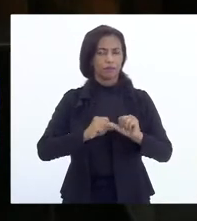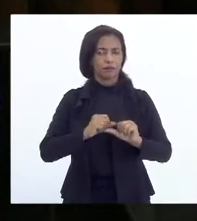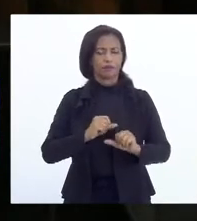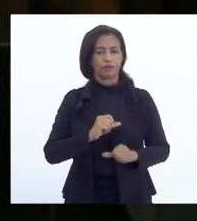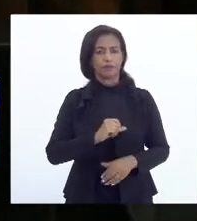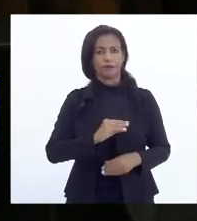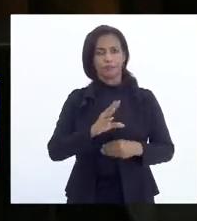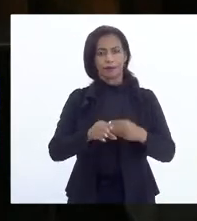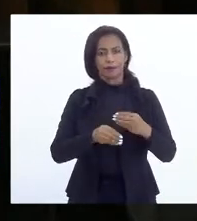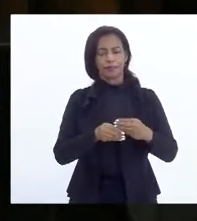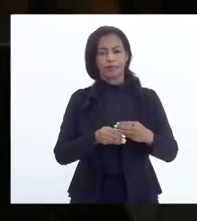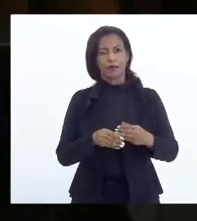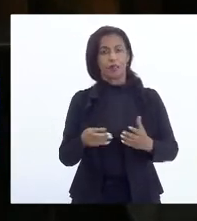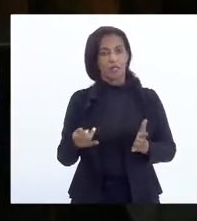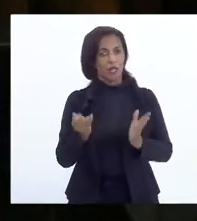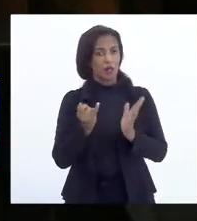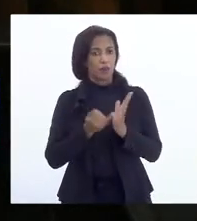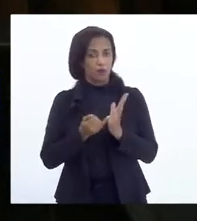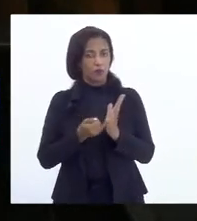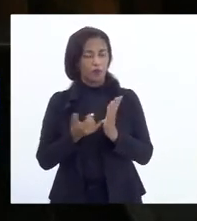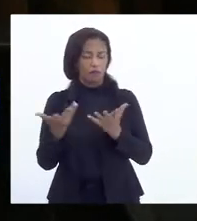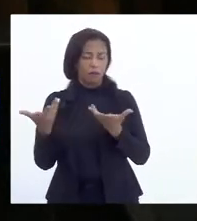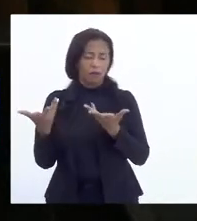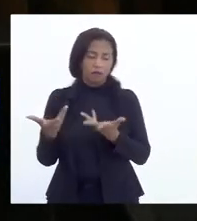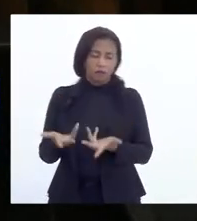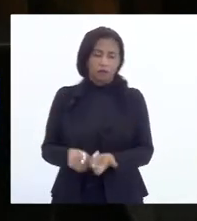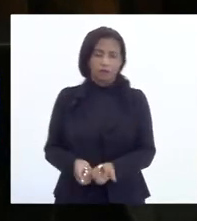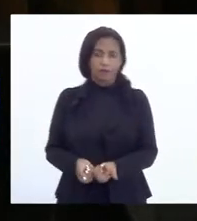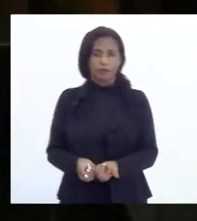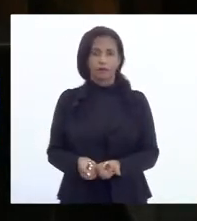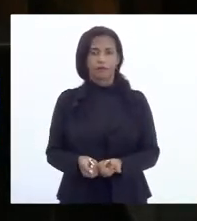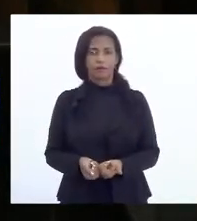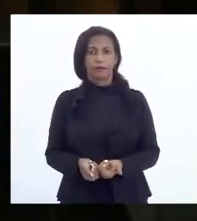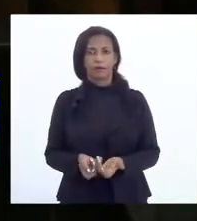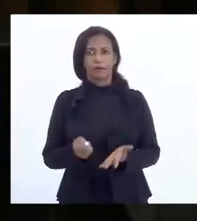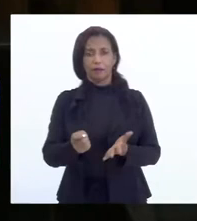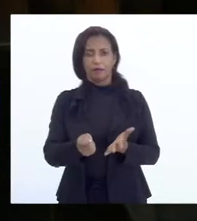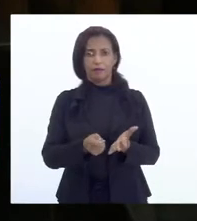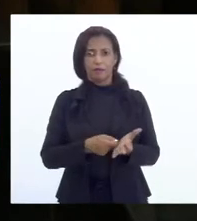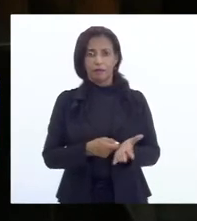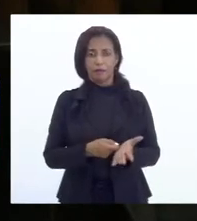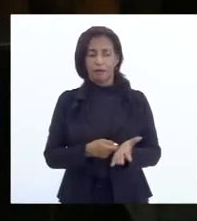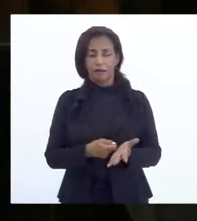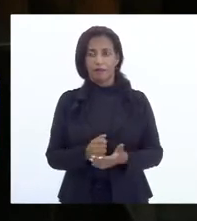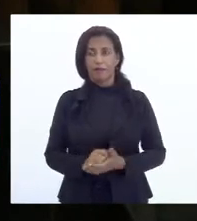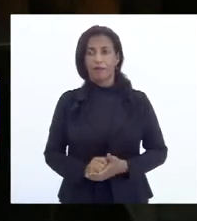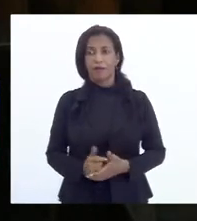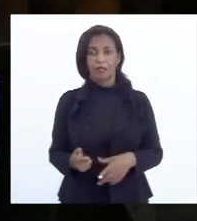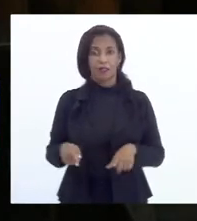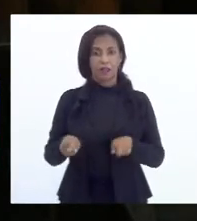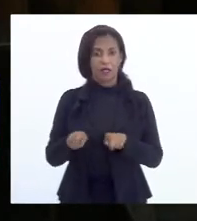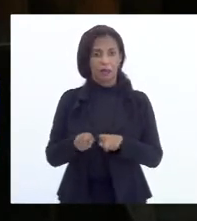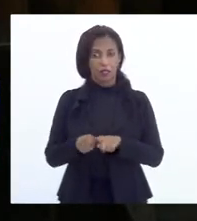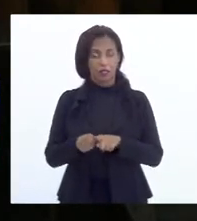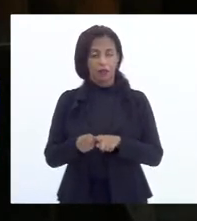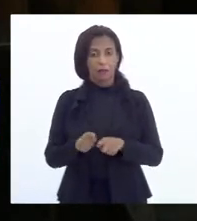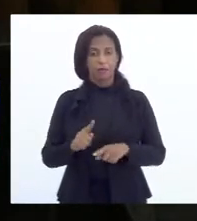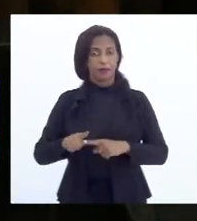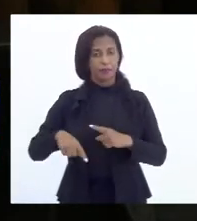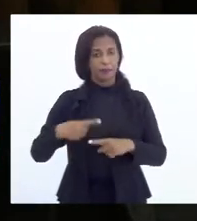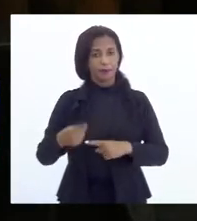ele publicamente se comprometeu em sancionar e, em seguida,